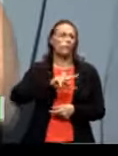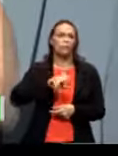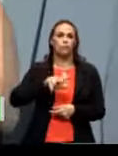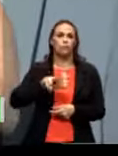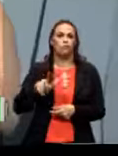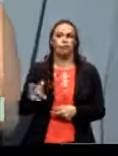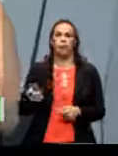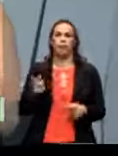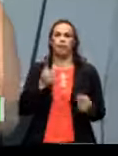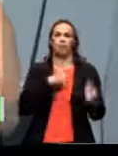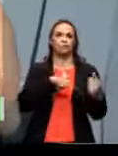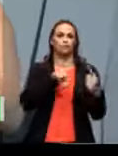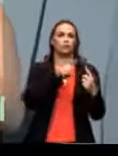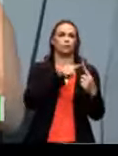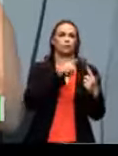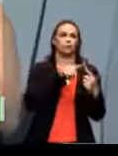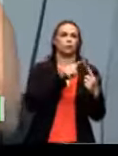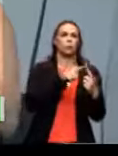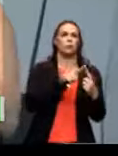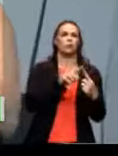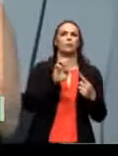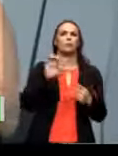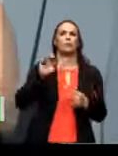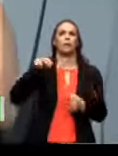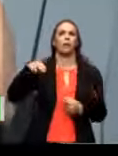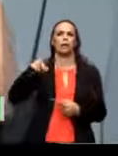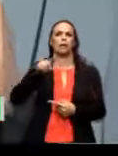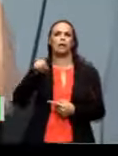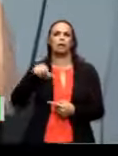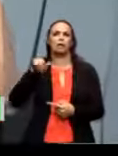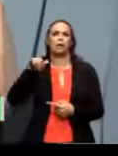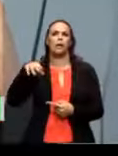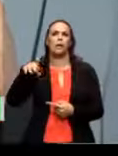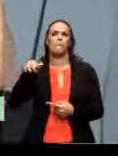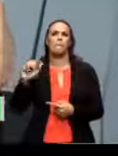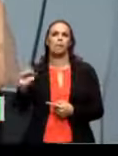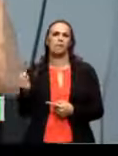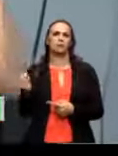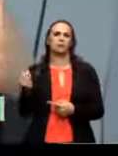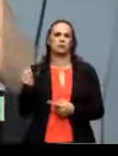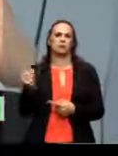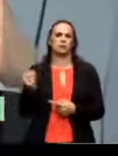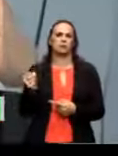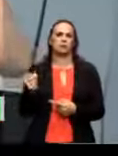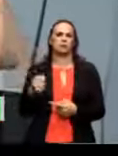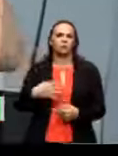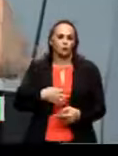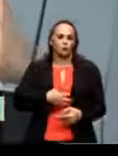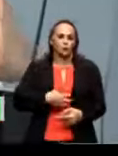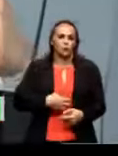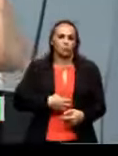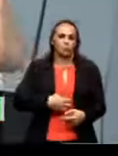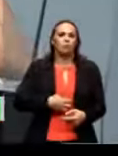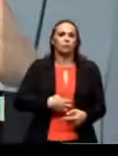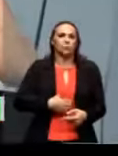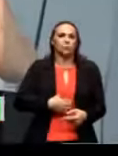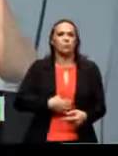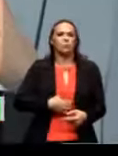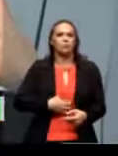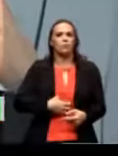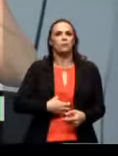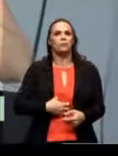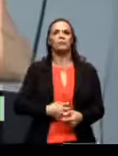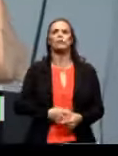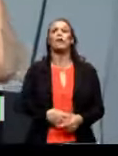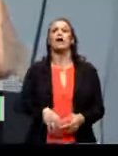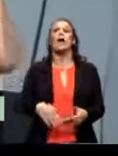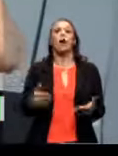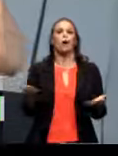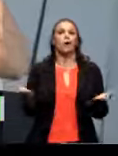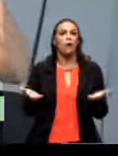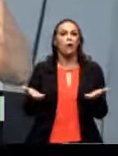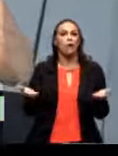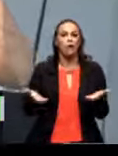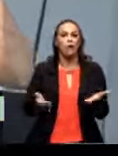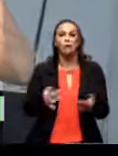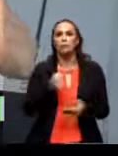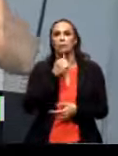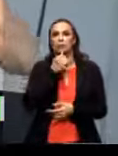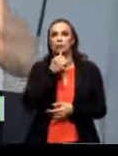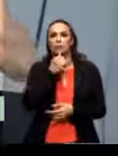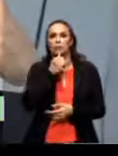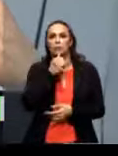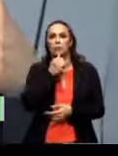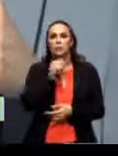enzimas digestivas, né? Lá no estômago, e até, vou falar uma palavrinha feia aqui, gente, na época daí de gripe, de Covid, a secreção,